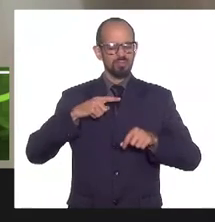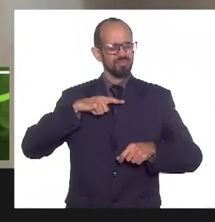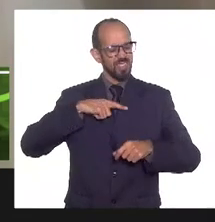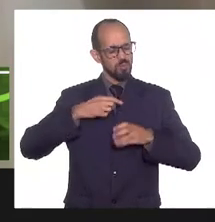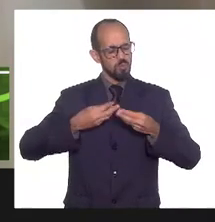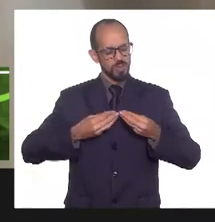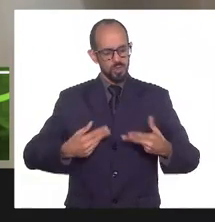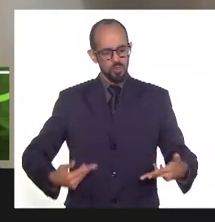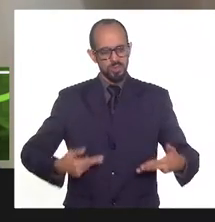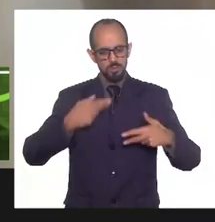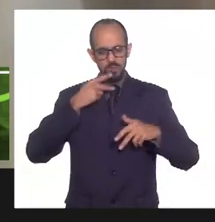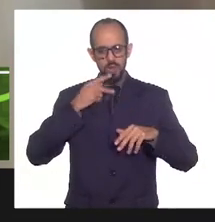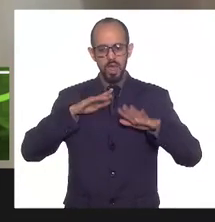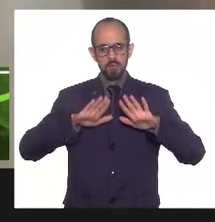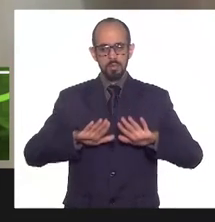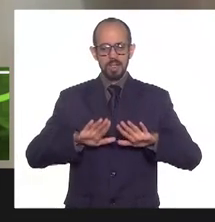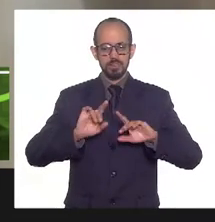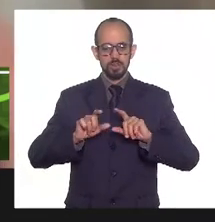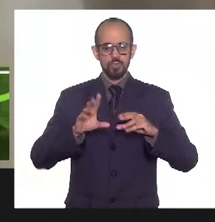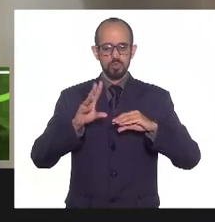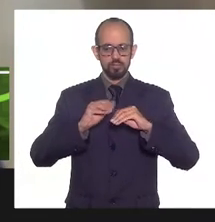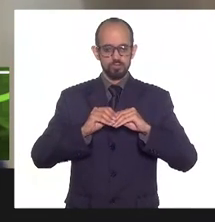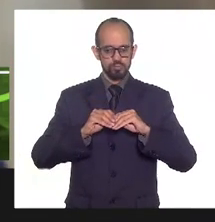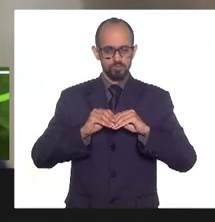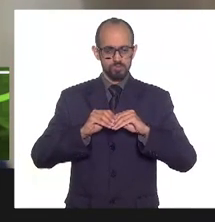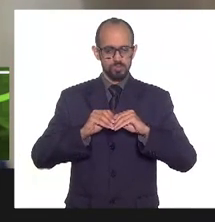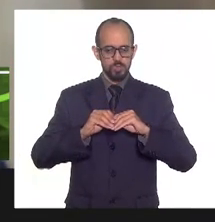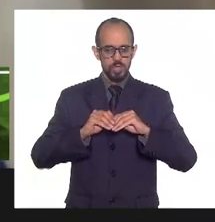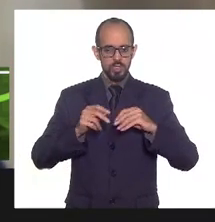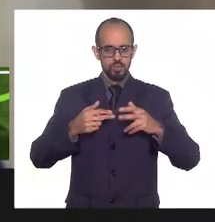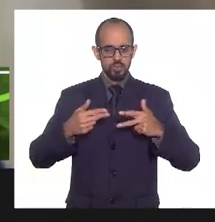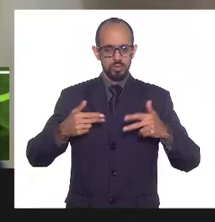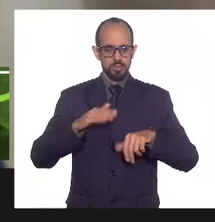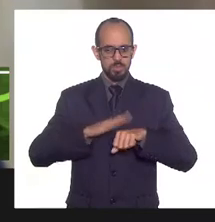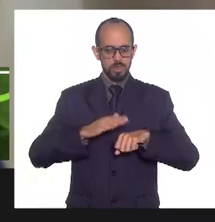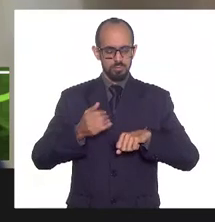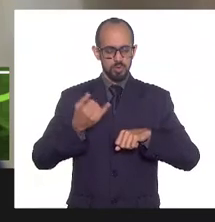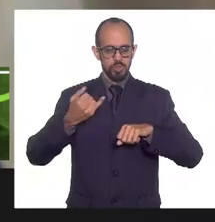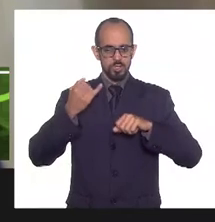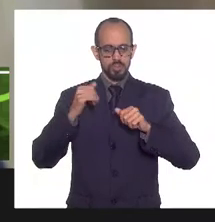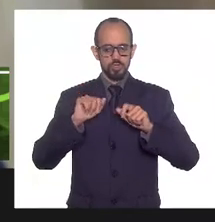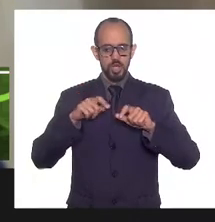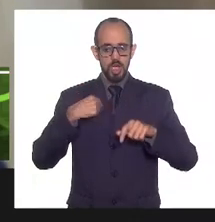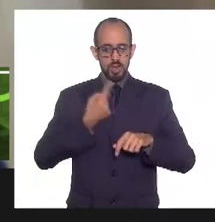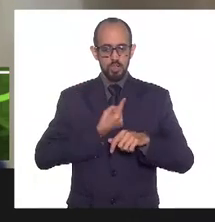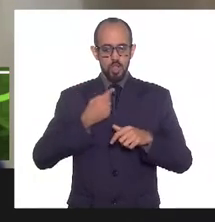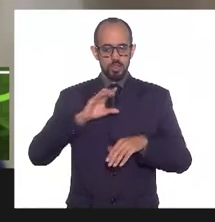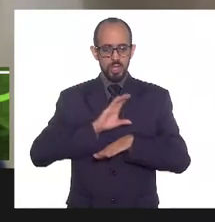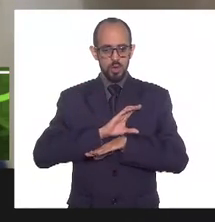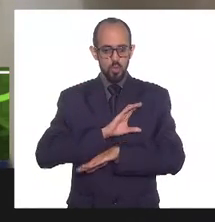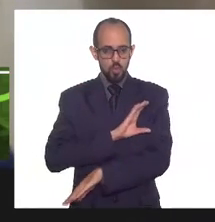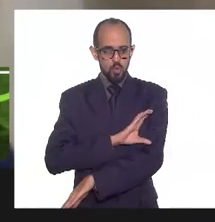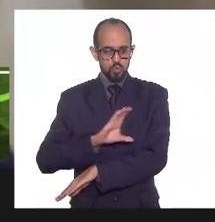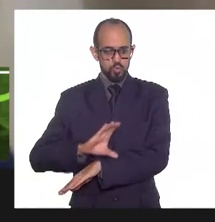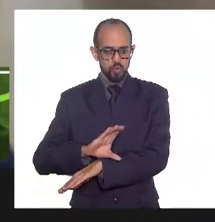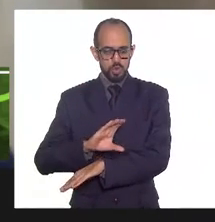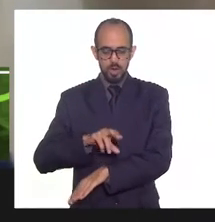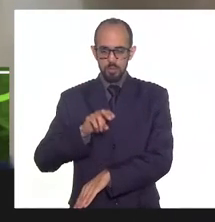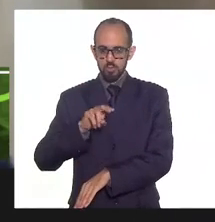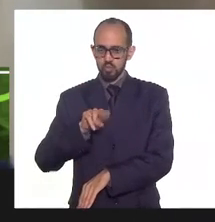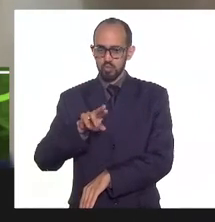de tudo que vocês falaram aqui mas eu vou pontuar aquilo que eu julgo que é importante a nossa cultura ela não morre nunca